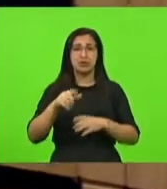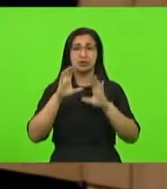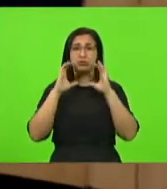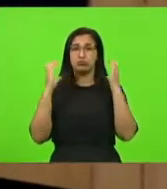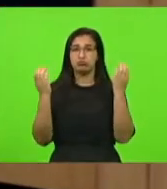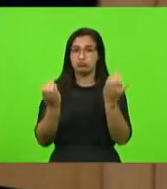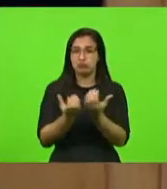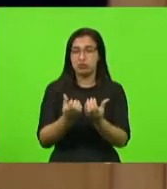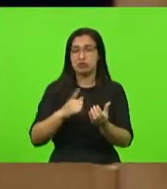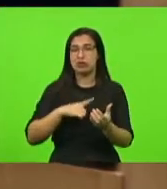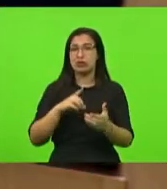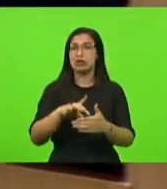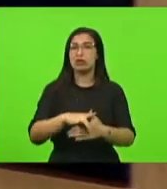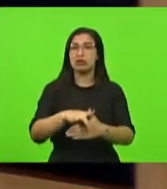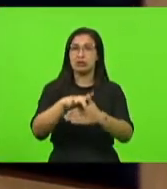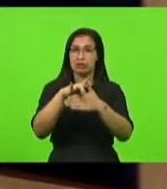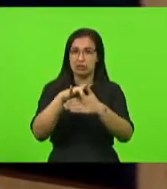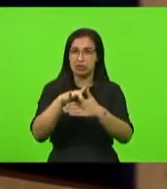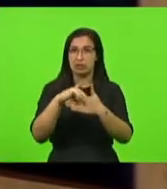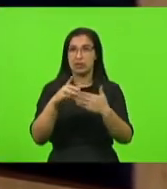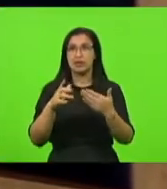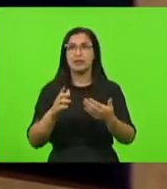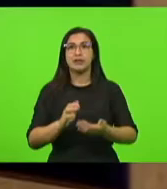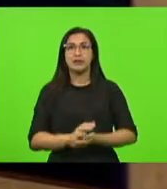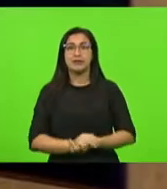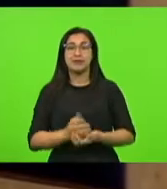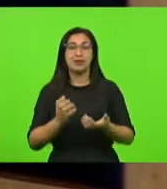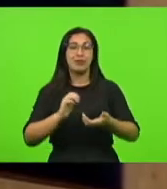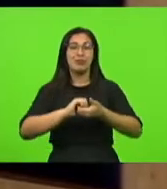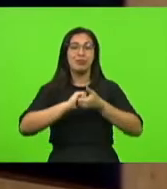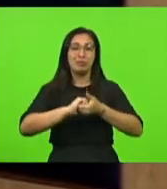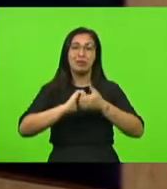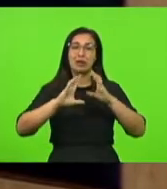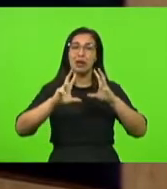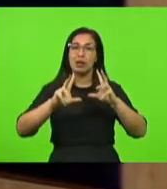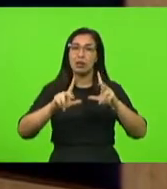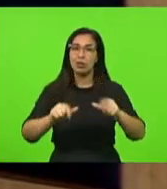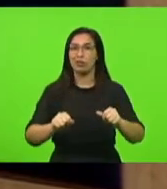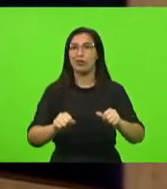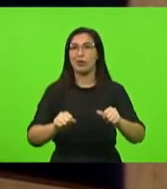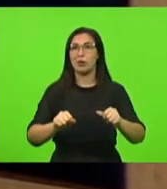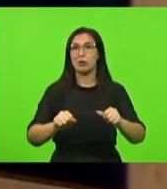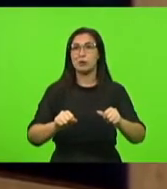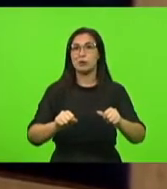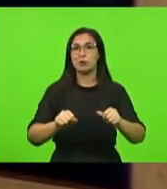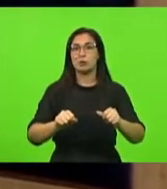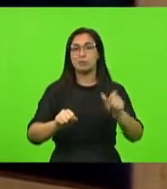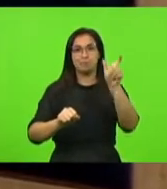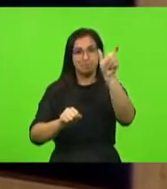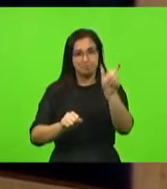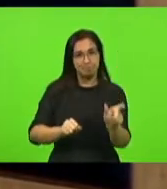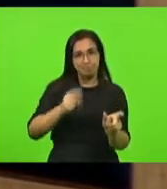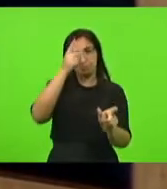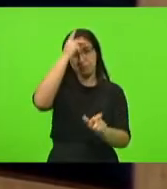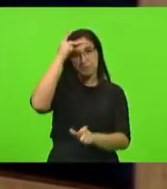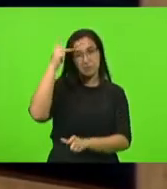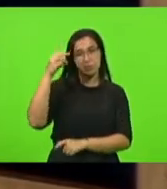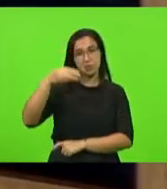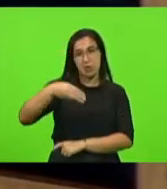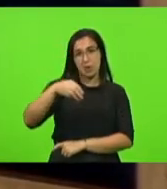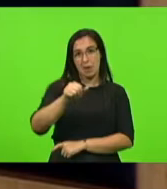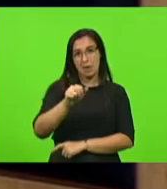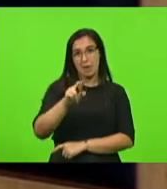tem lideranças. Então, eu quero cumprimentar a todos, na pessoa do Marcos Sutil,